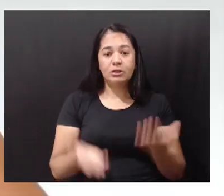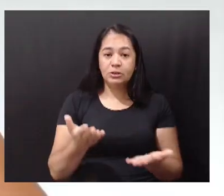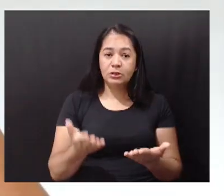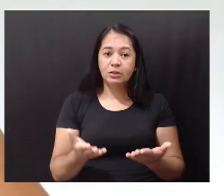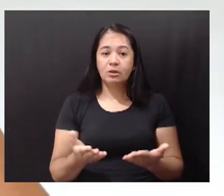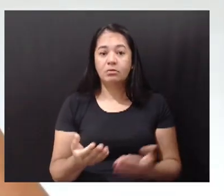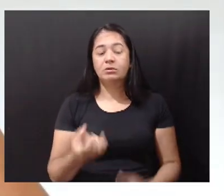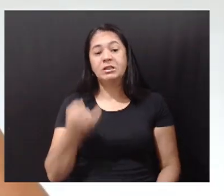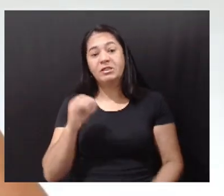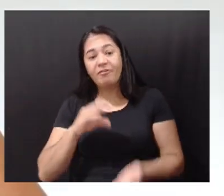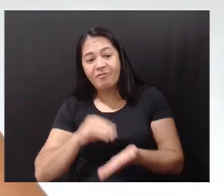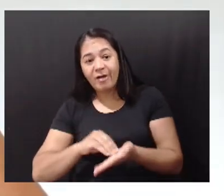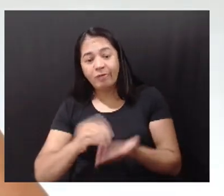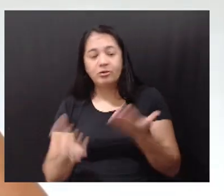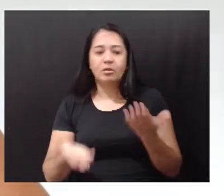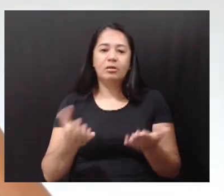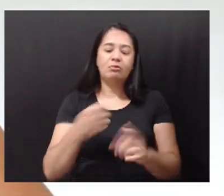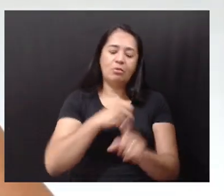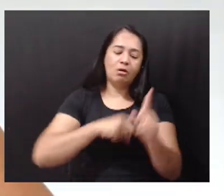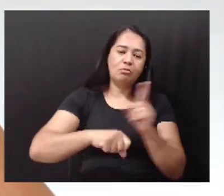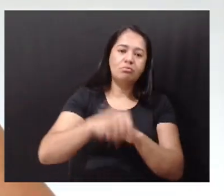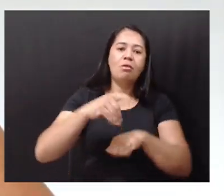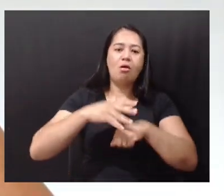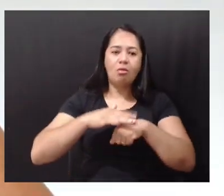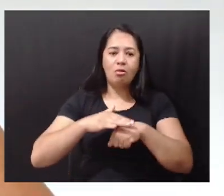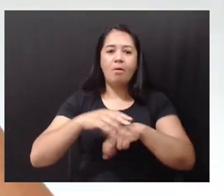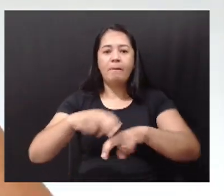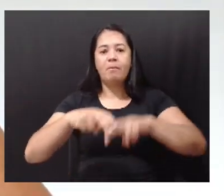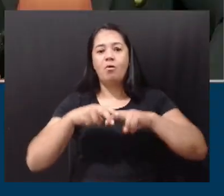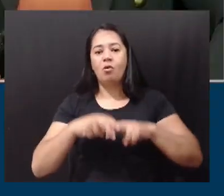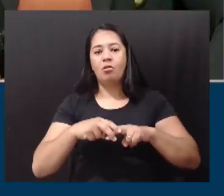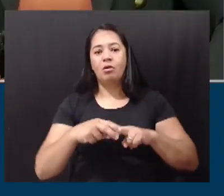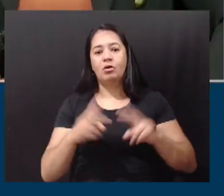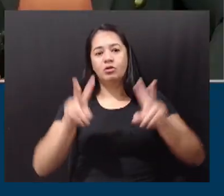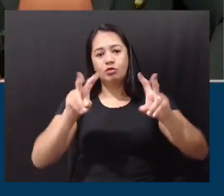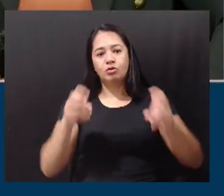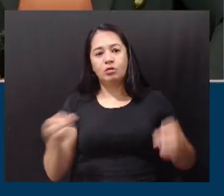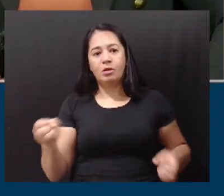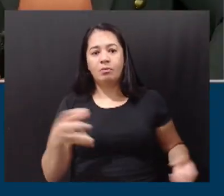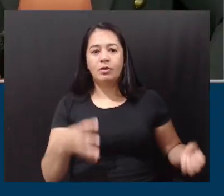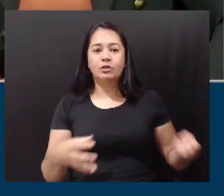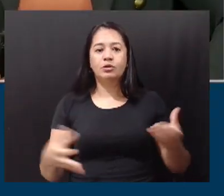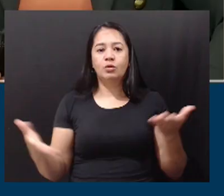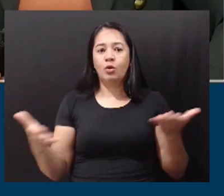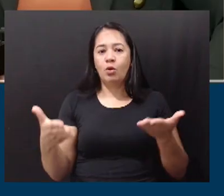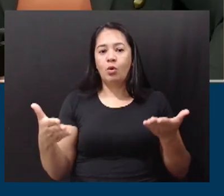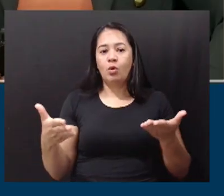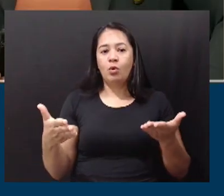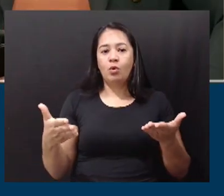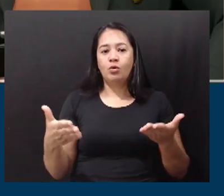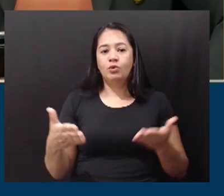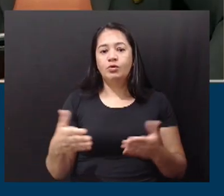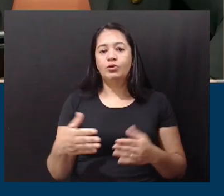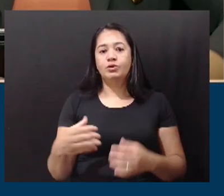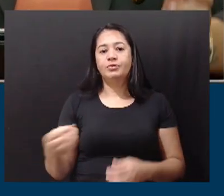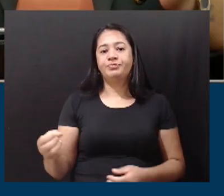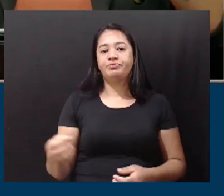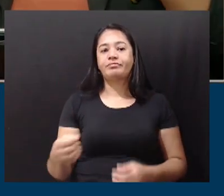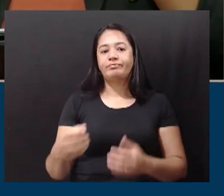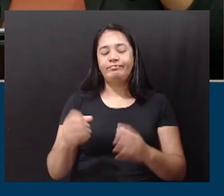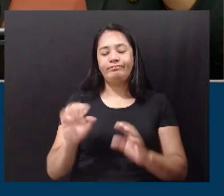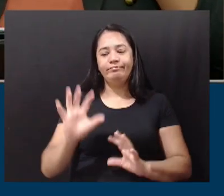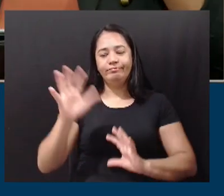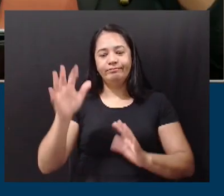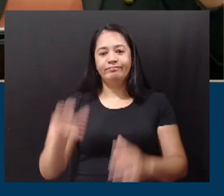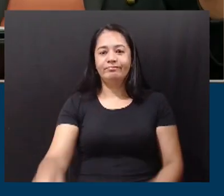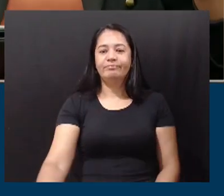de lidar com essas questões inovadoras que hoje a pós-modernidade está nos trazendo. Excelente, e é